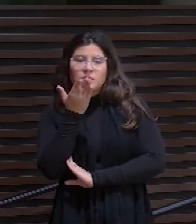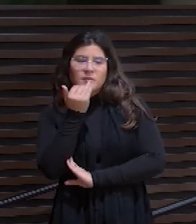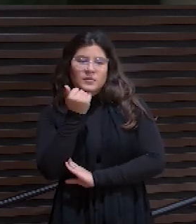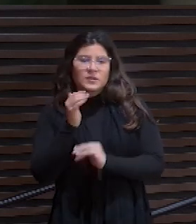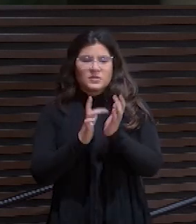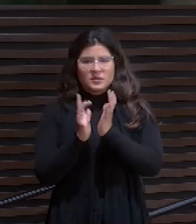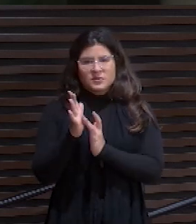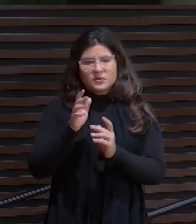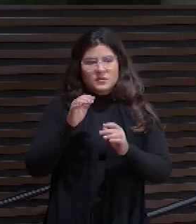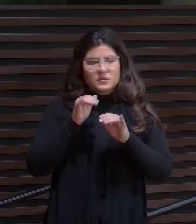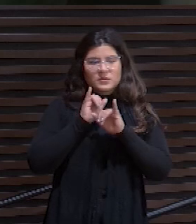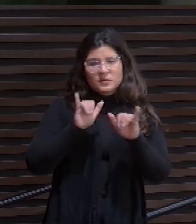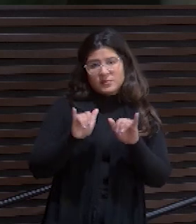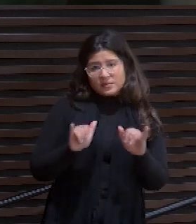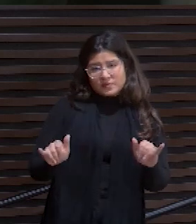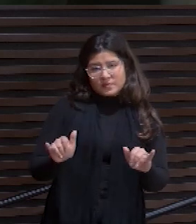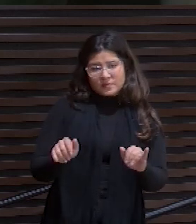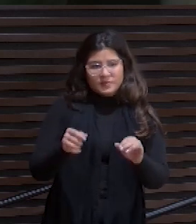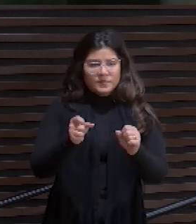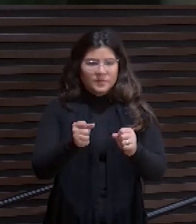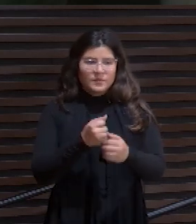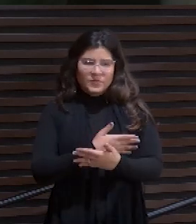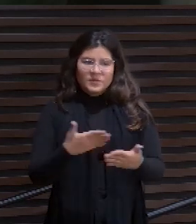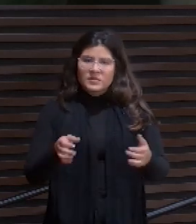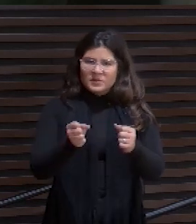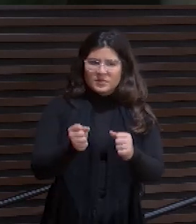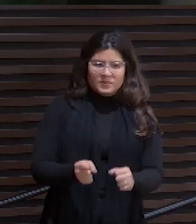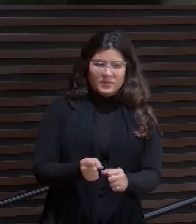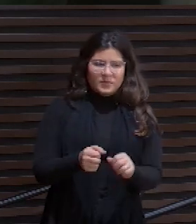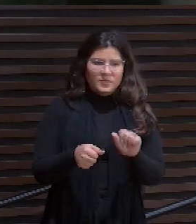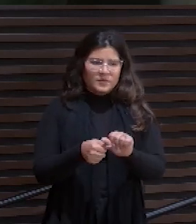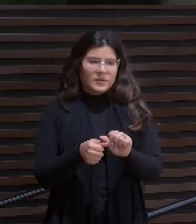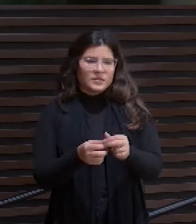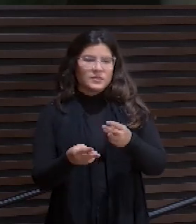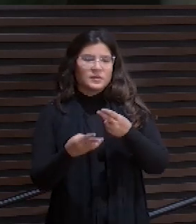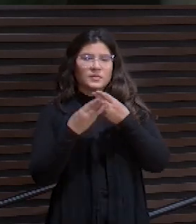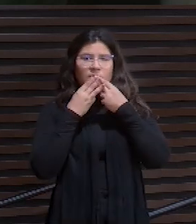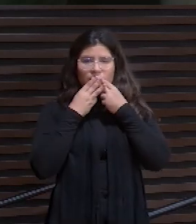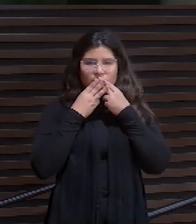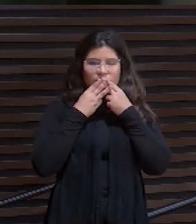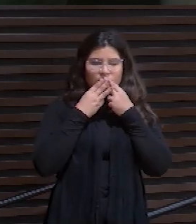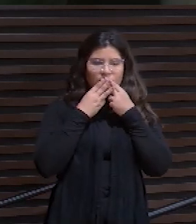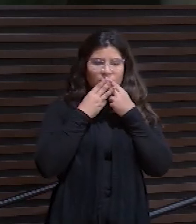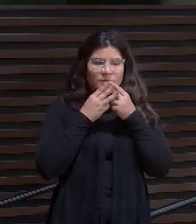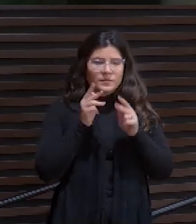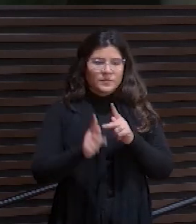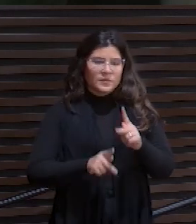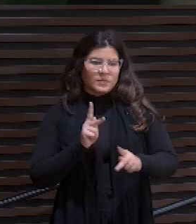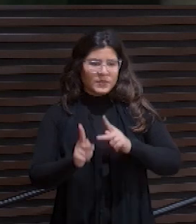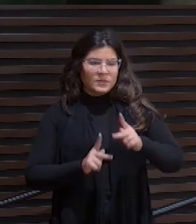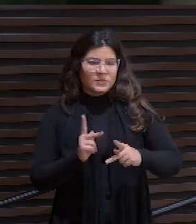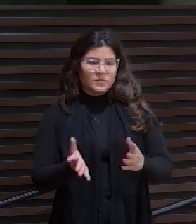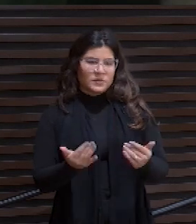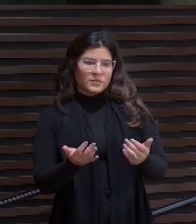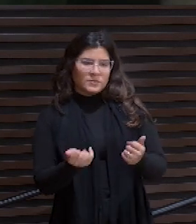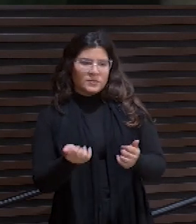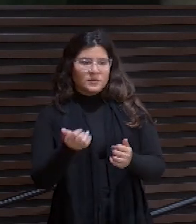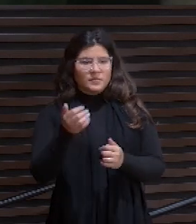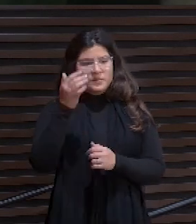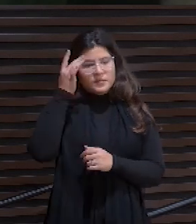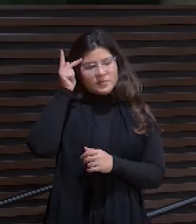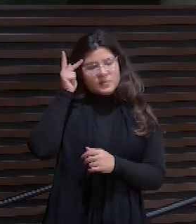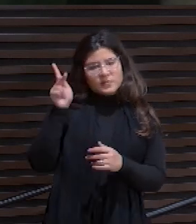lhes disse: podeis fazer jejuar os convidados para o casamento, enquanto está com eles o noivo?